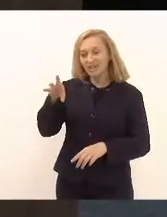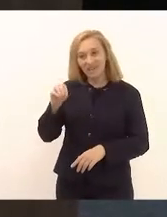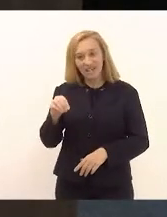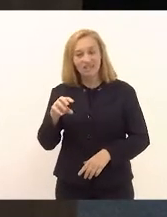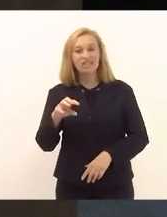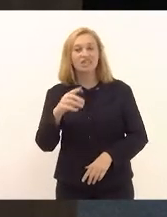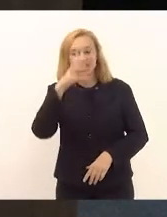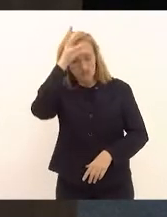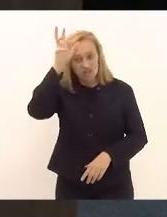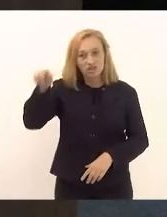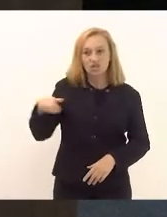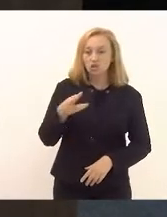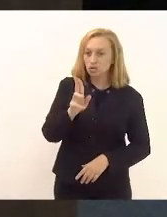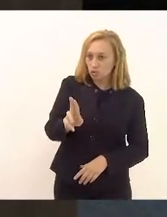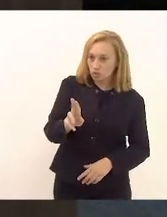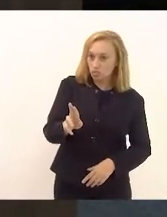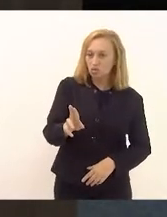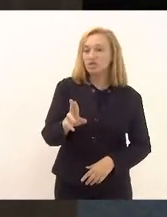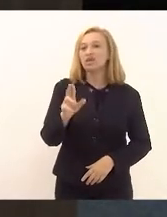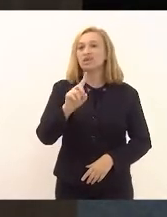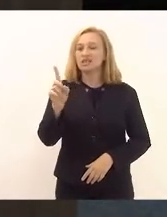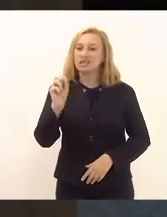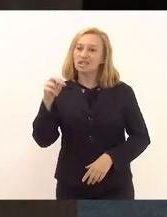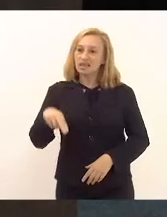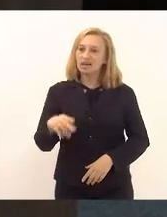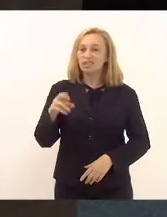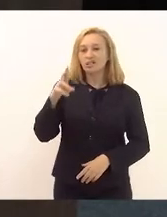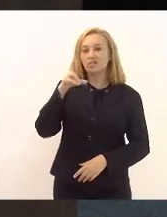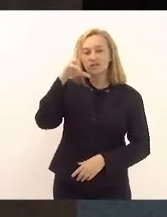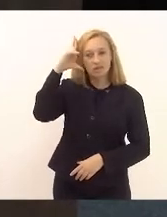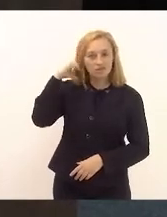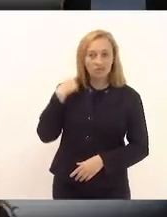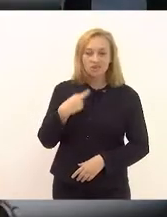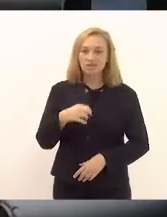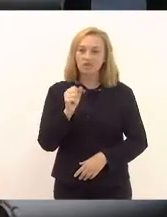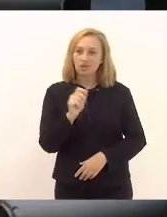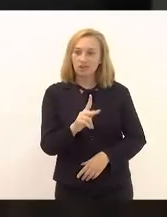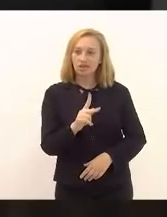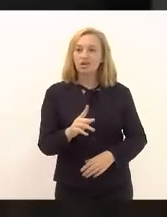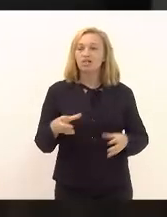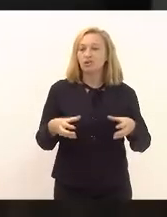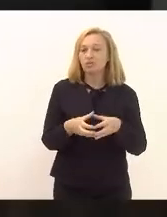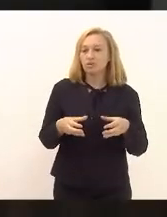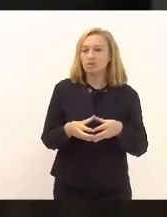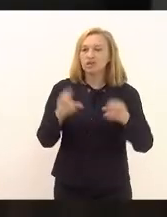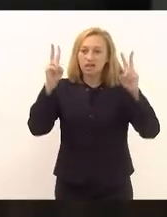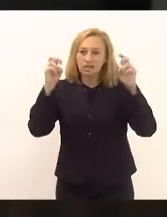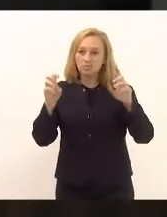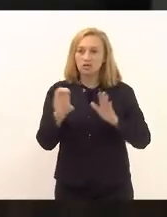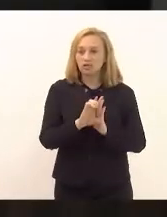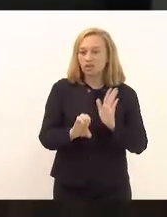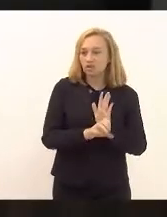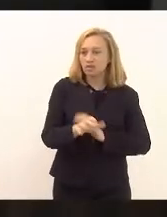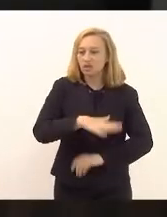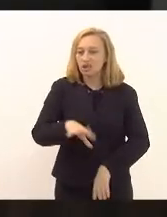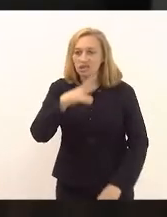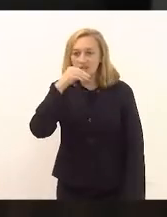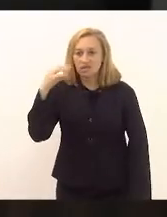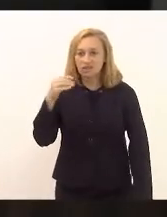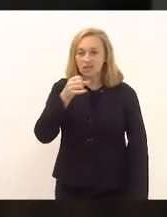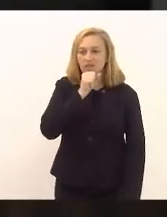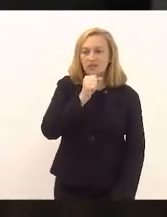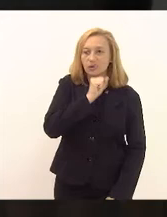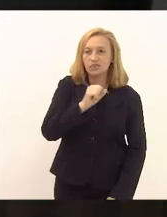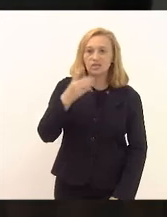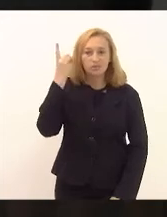enfermeira Rejane, Franciane Mota, Zeidan e Rosane Félix. Ok. Pela Comissão de Assuntos da Criança, Adolescente e do Idoso, deputada